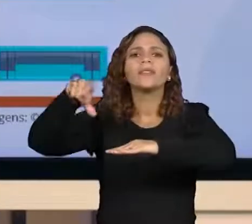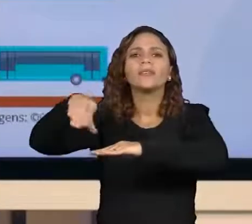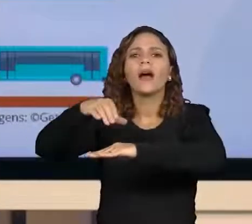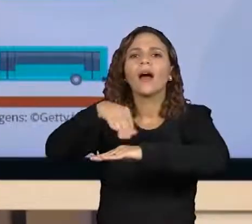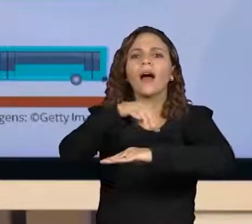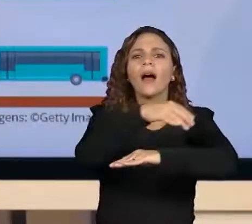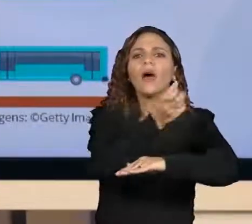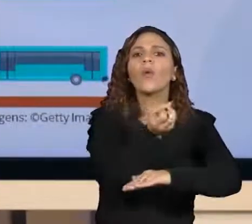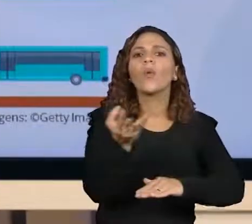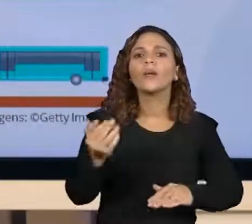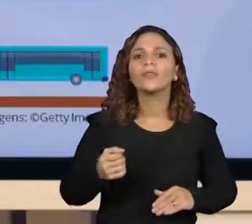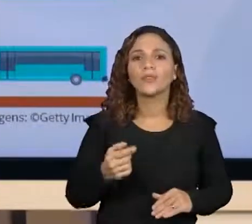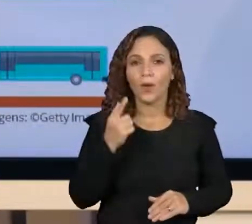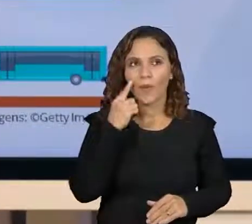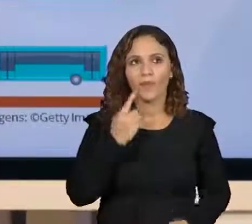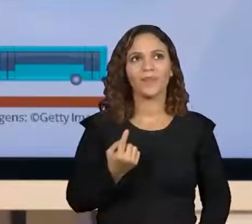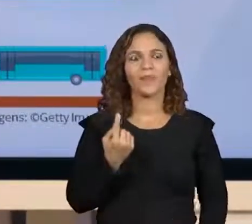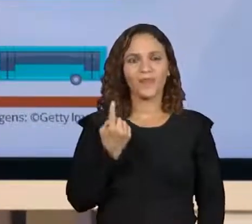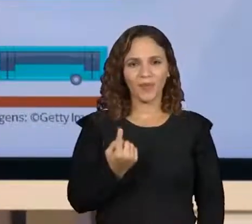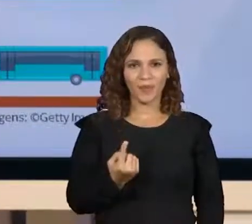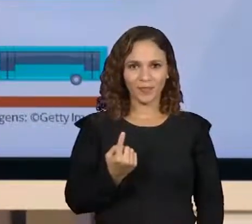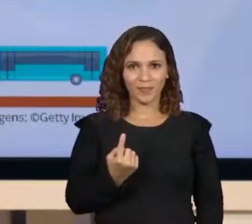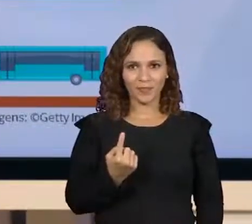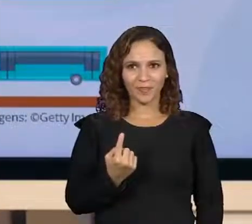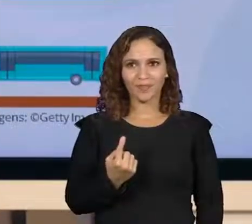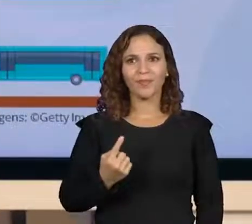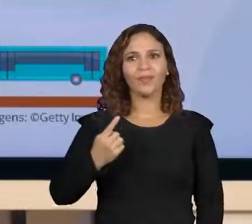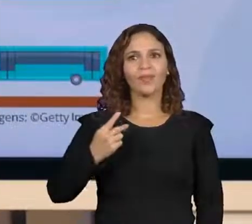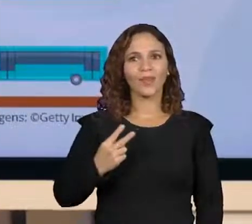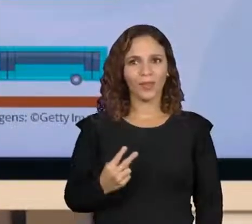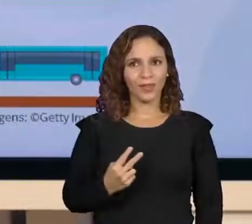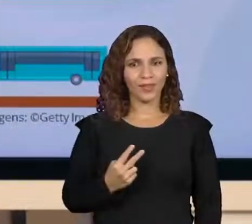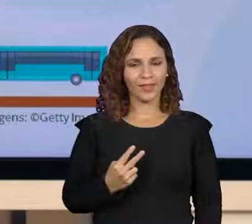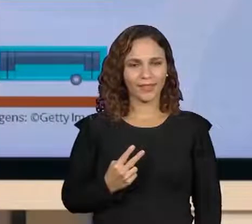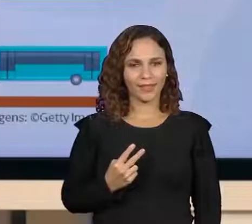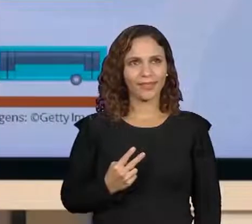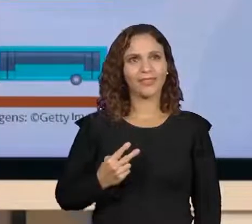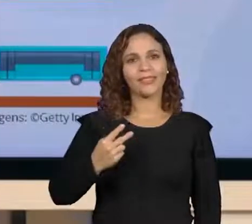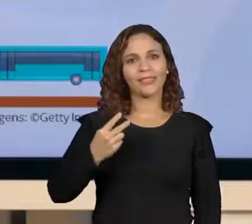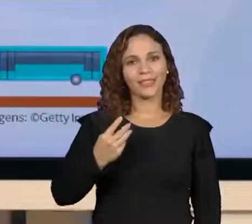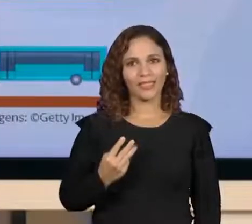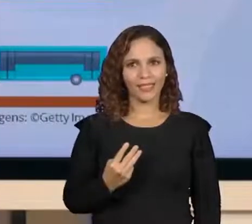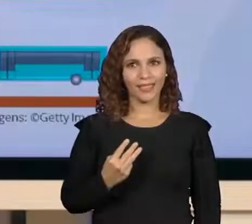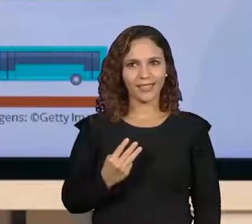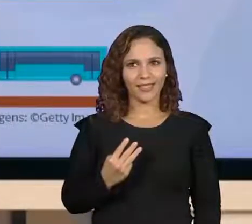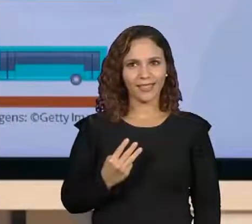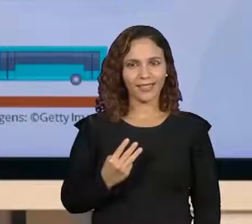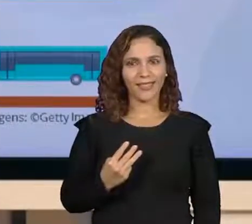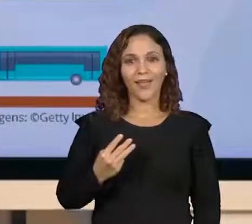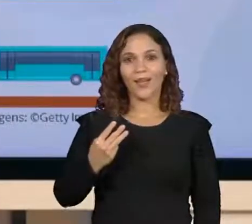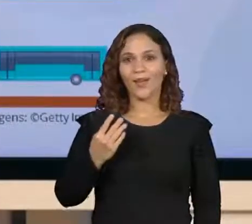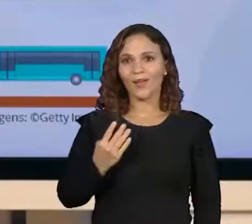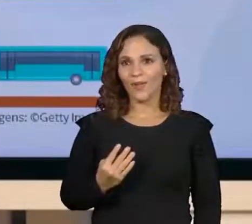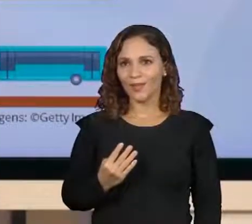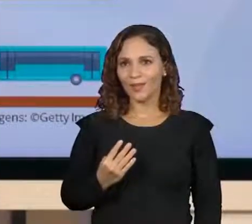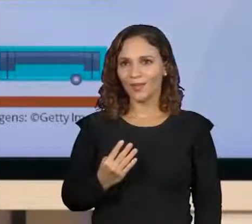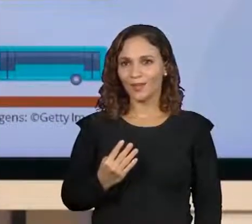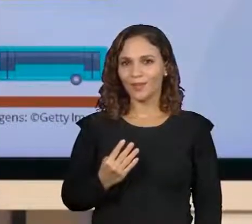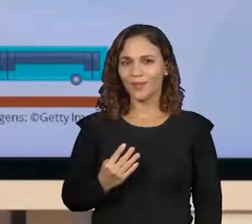Eu tenho 1, 2, 3,